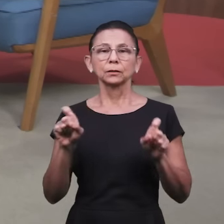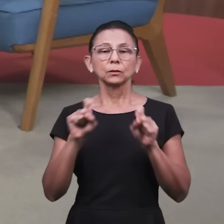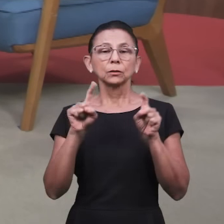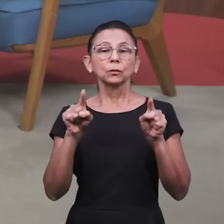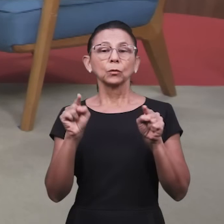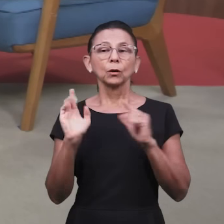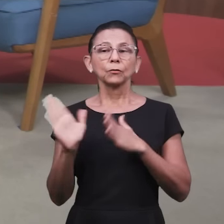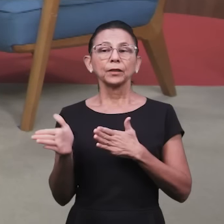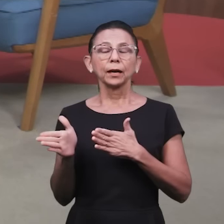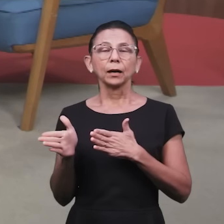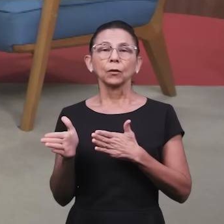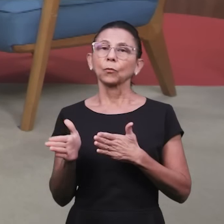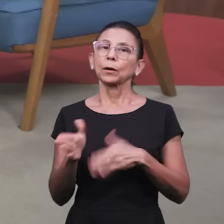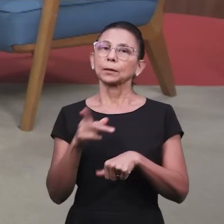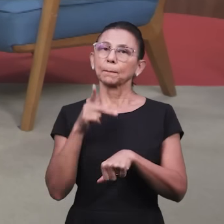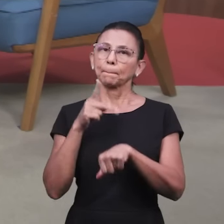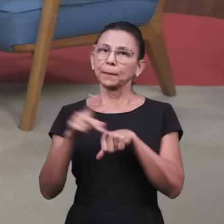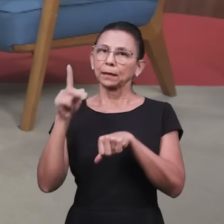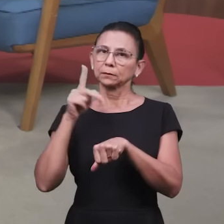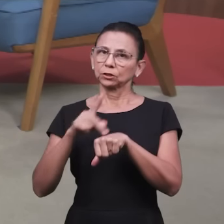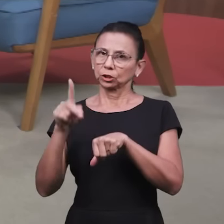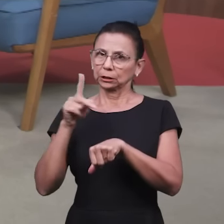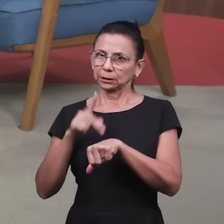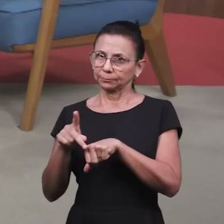que é fiel, pastor? A que pratica.